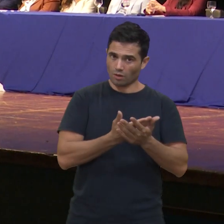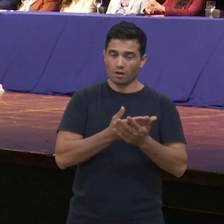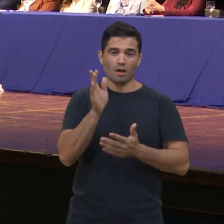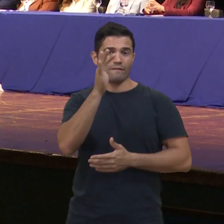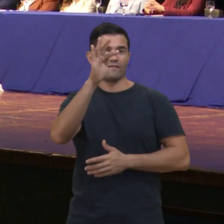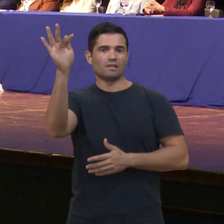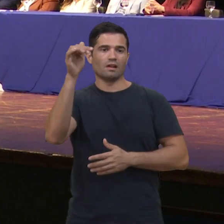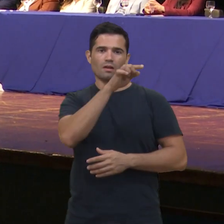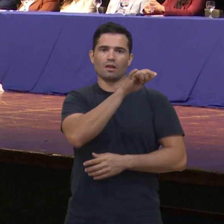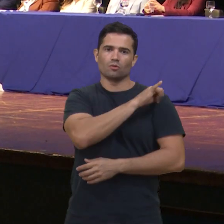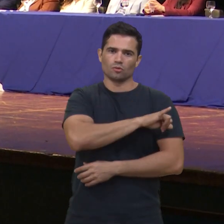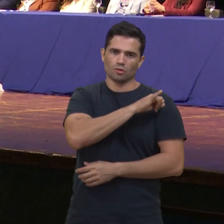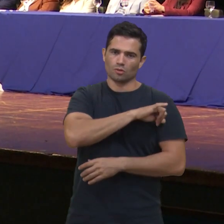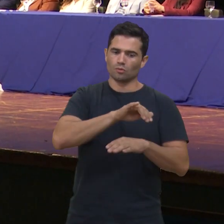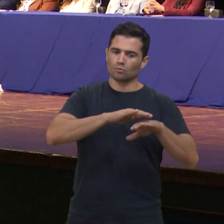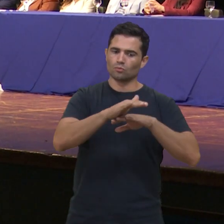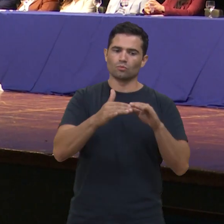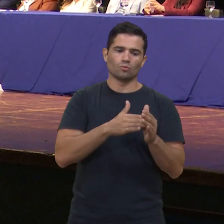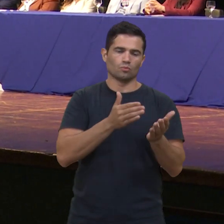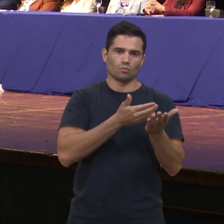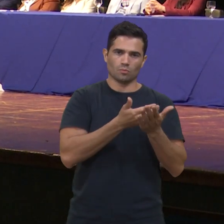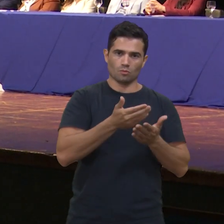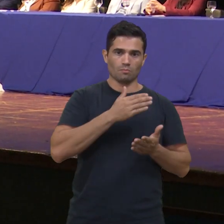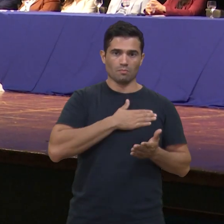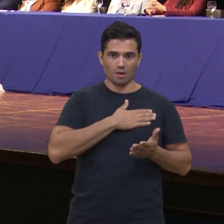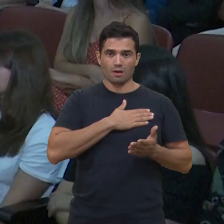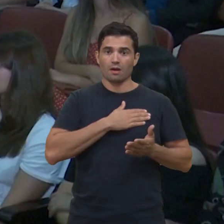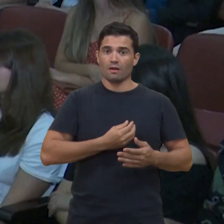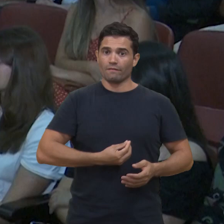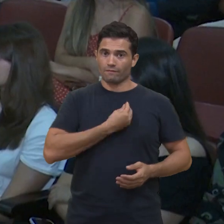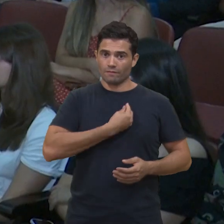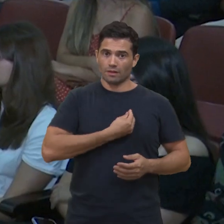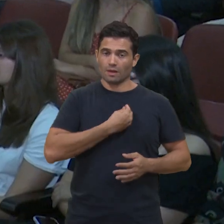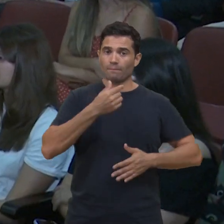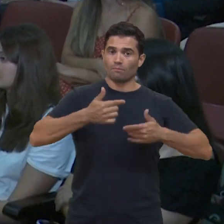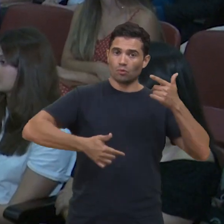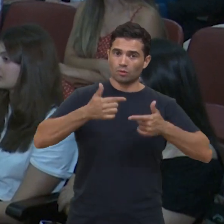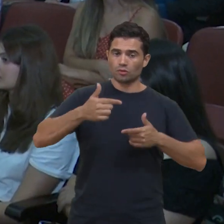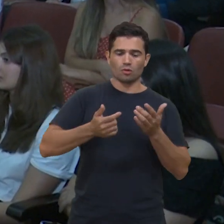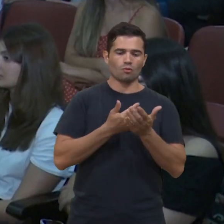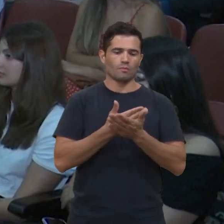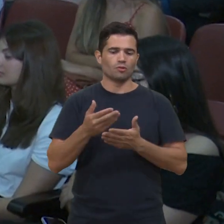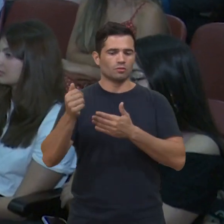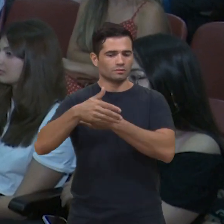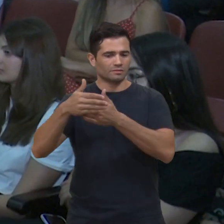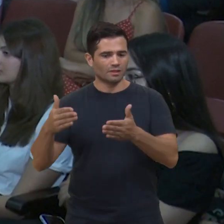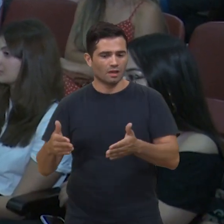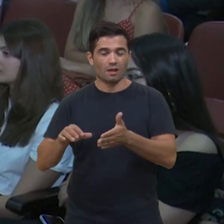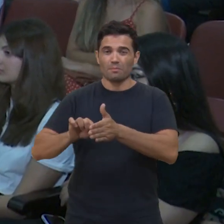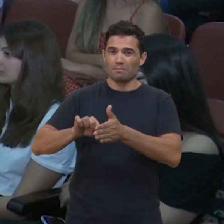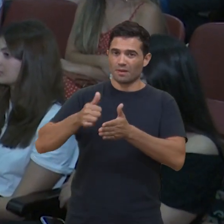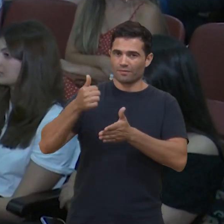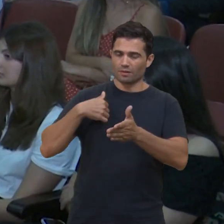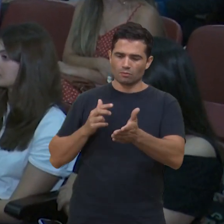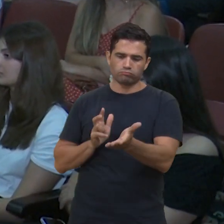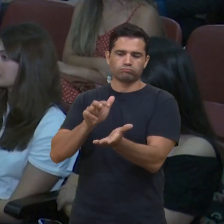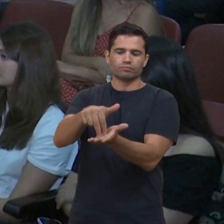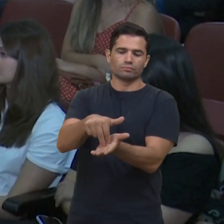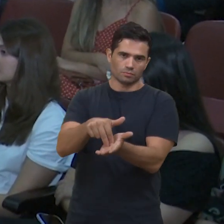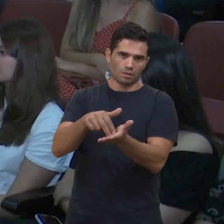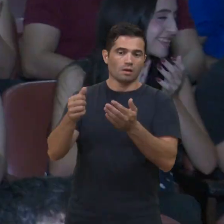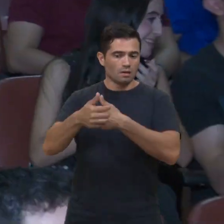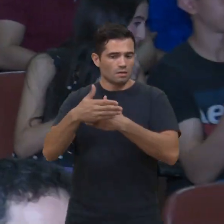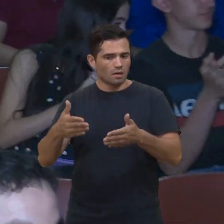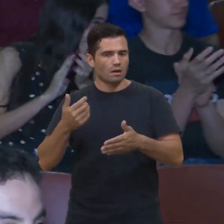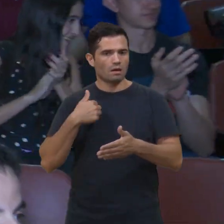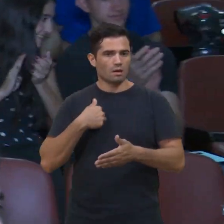Janeiro. E foi onde tudo começou, né, na minha vida profissional. Mas a minha vida política começou em sala de aula. E a primeira vez que eu pisei numa sala de